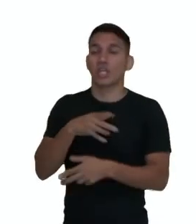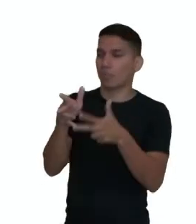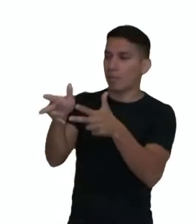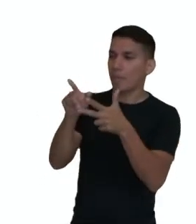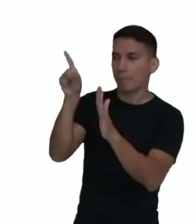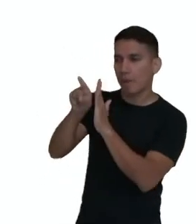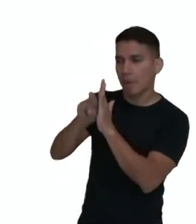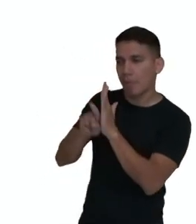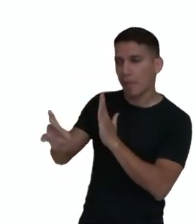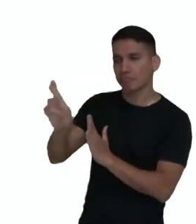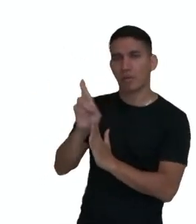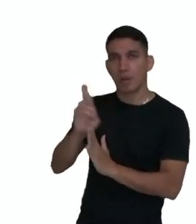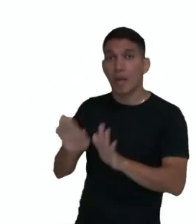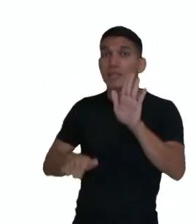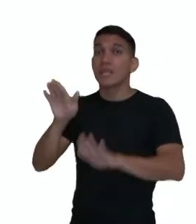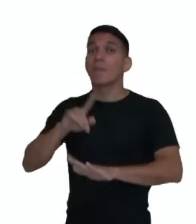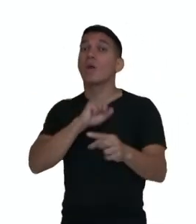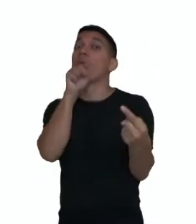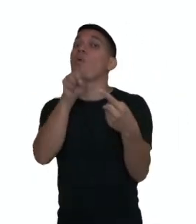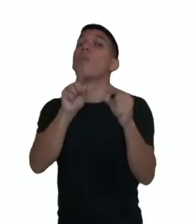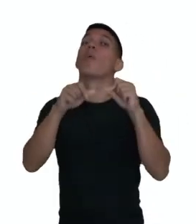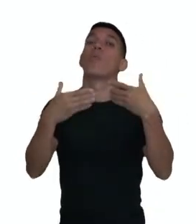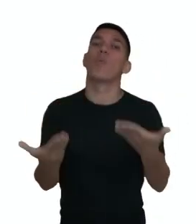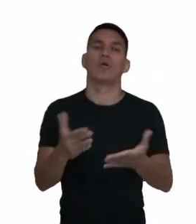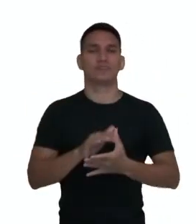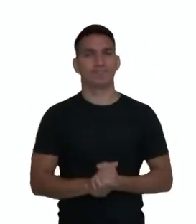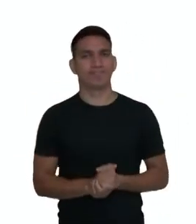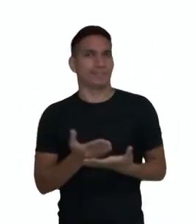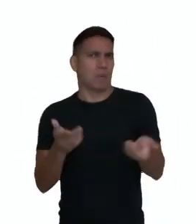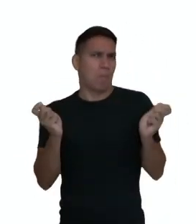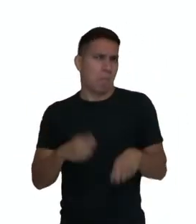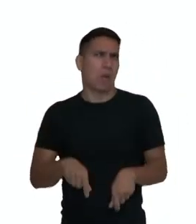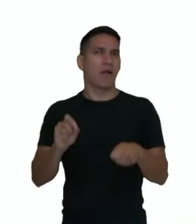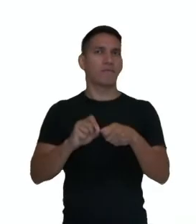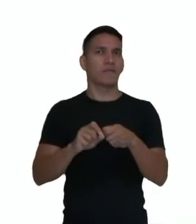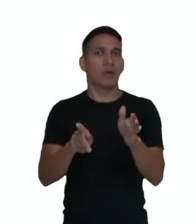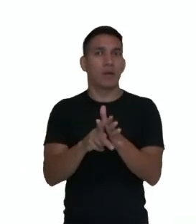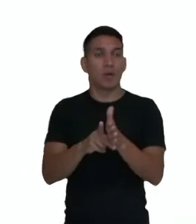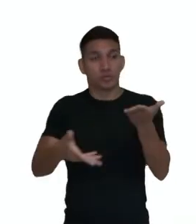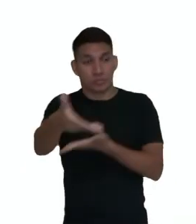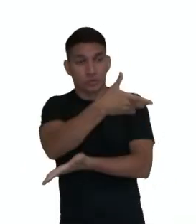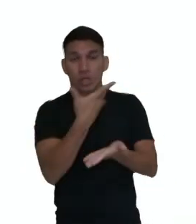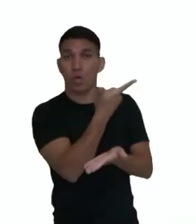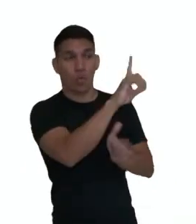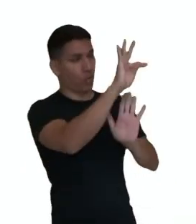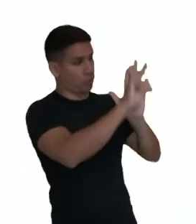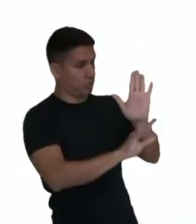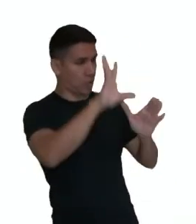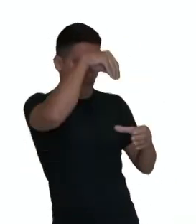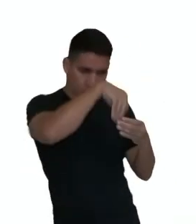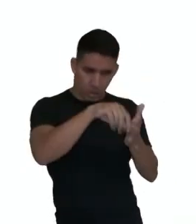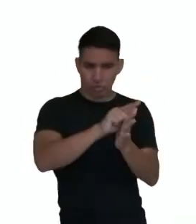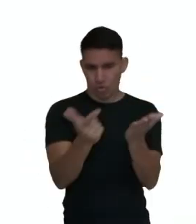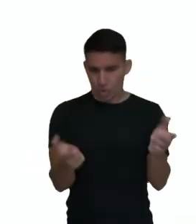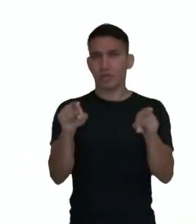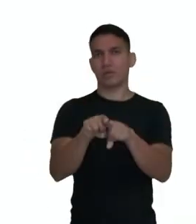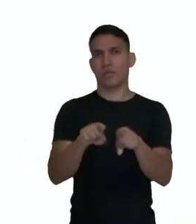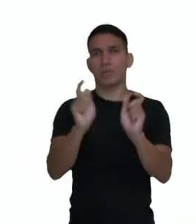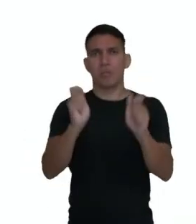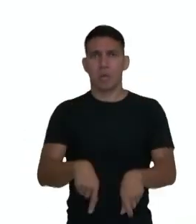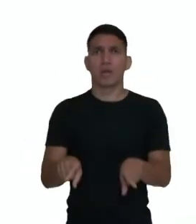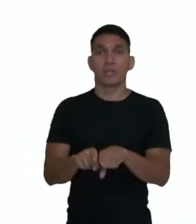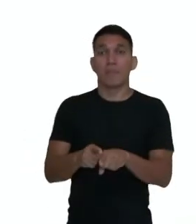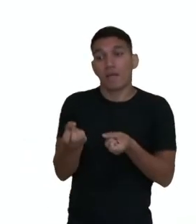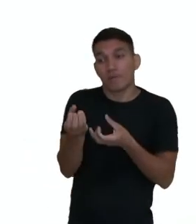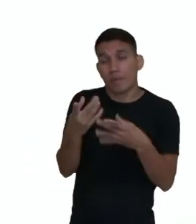entrevistas, dependendo da intenção pretendida. Elas podem fazer parte de outros textos jornalísticos, por exemplo, a